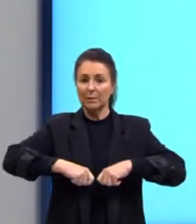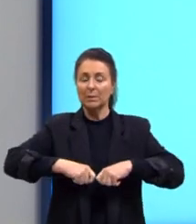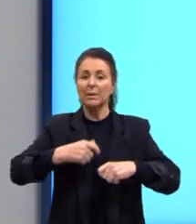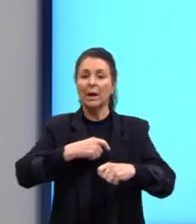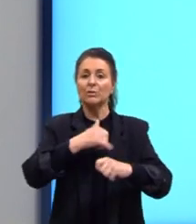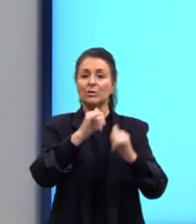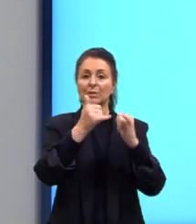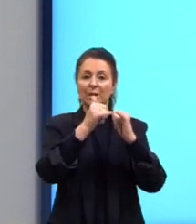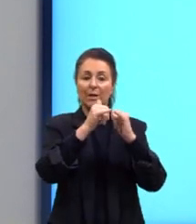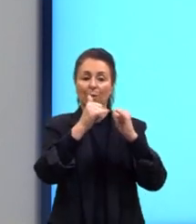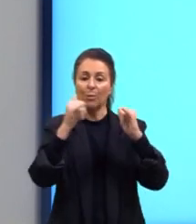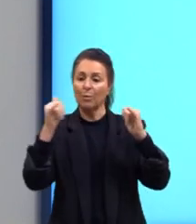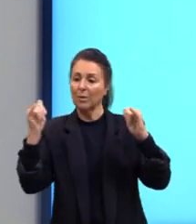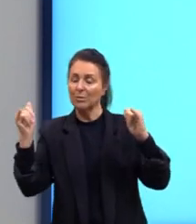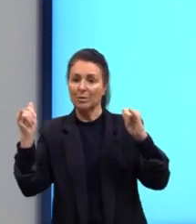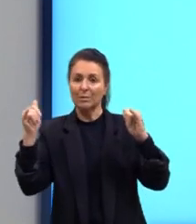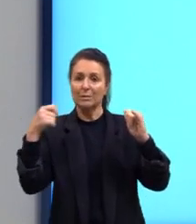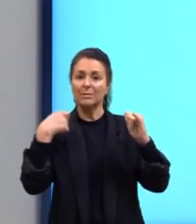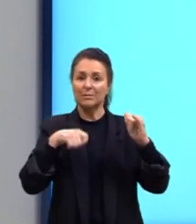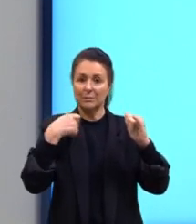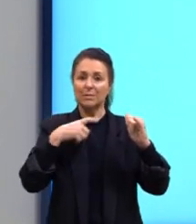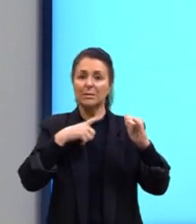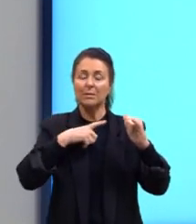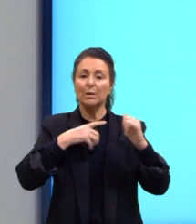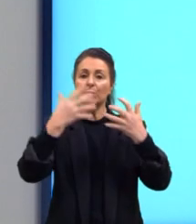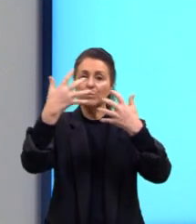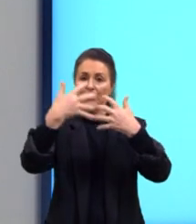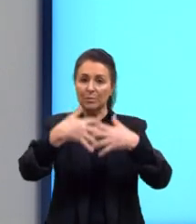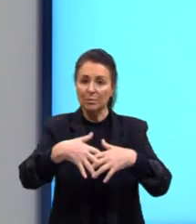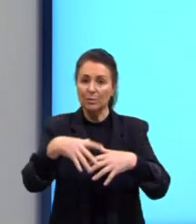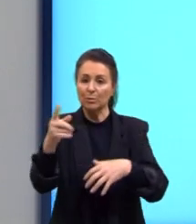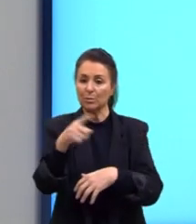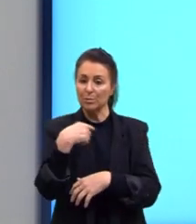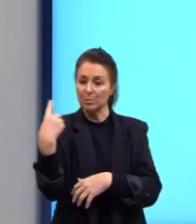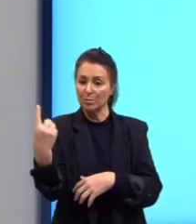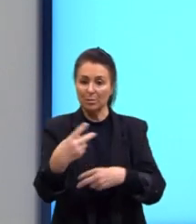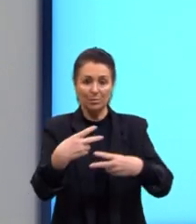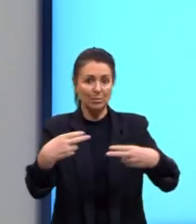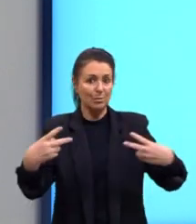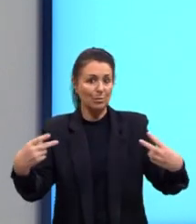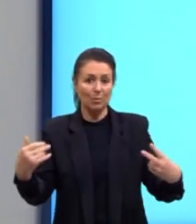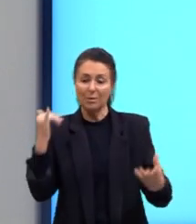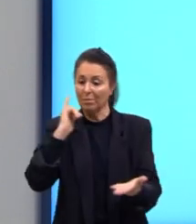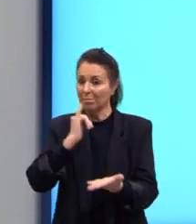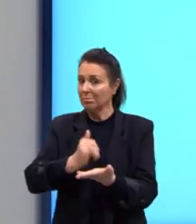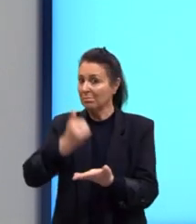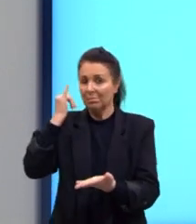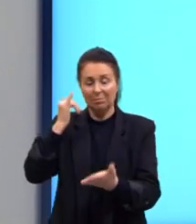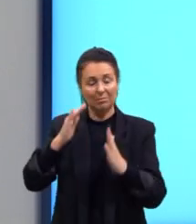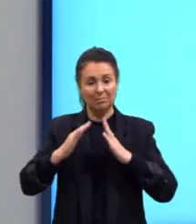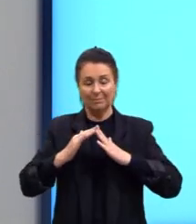essa corrente elétrica necessária para o funcionamento dos nossos dispositivos eletrônicos